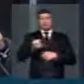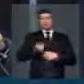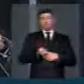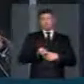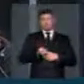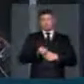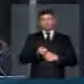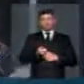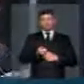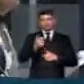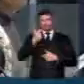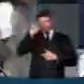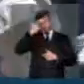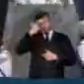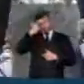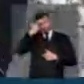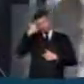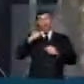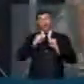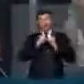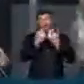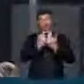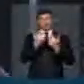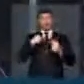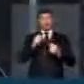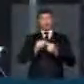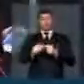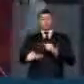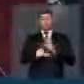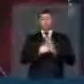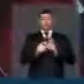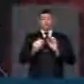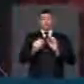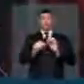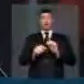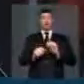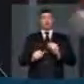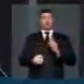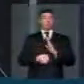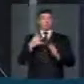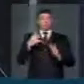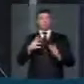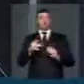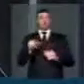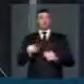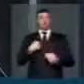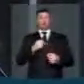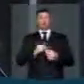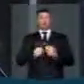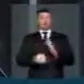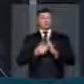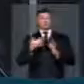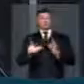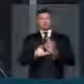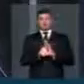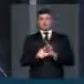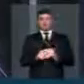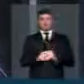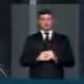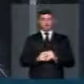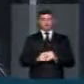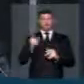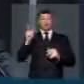Eu fui o relator na Assembleia Exativa de vários projetos dessa natureza. Primeiro, para a isonomia dos